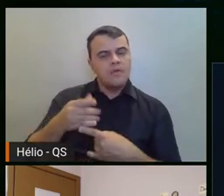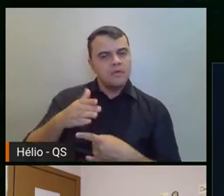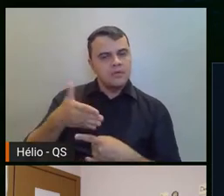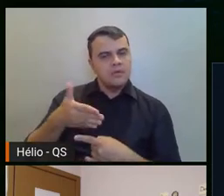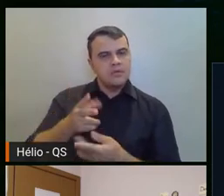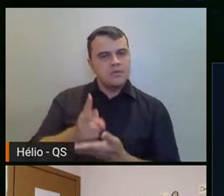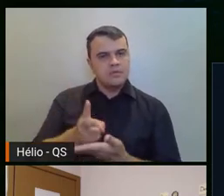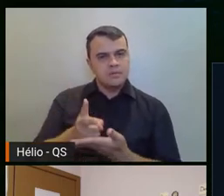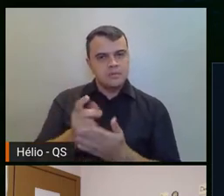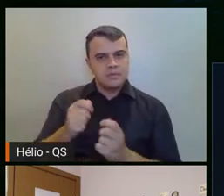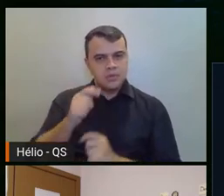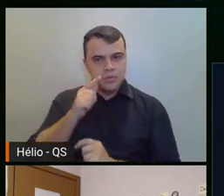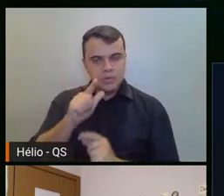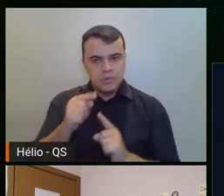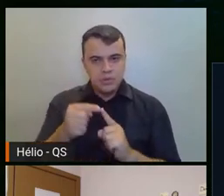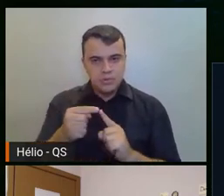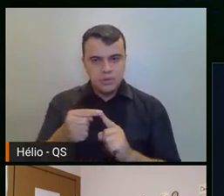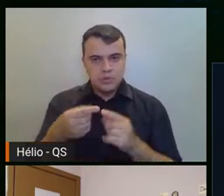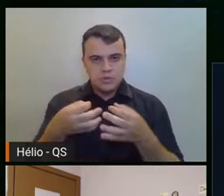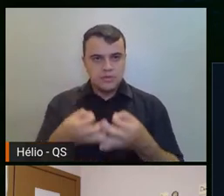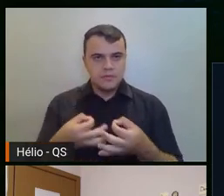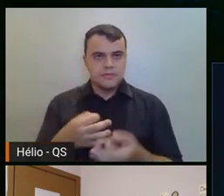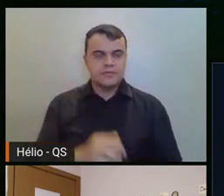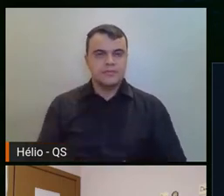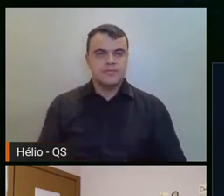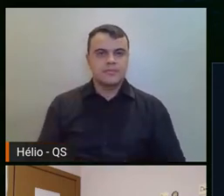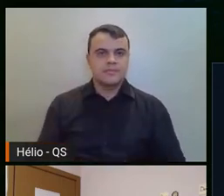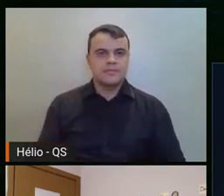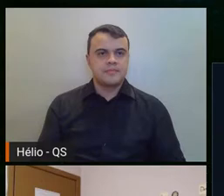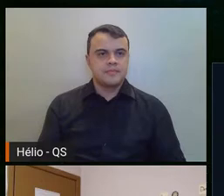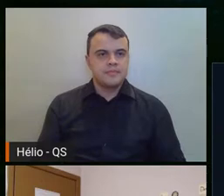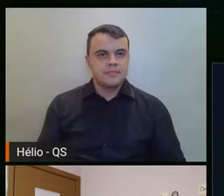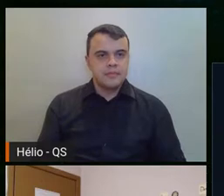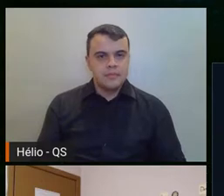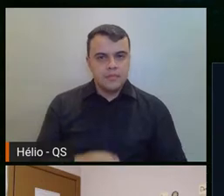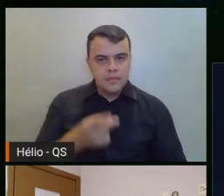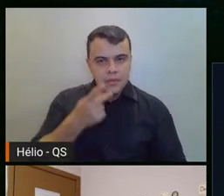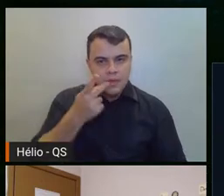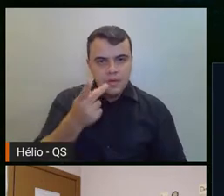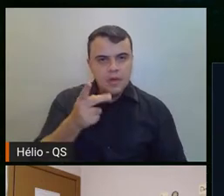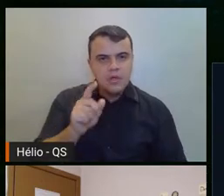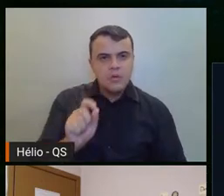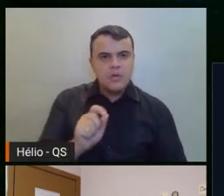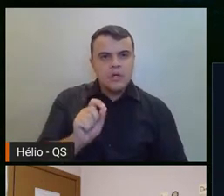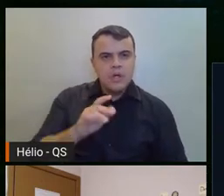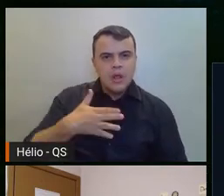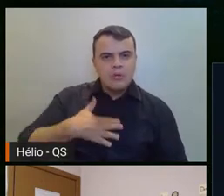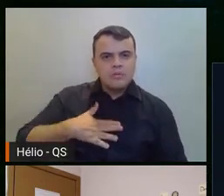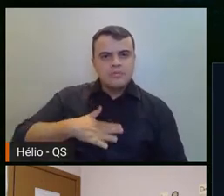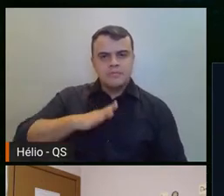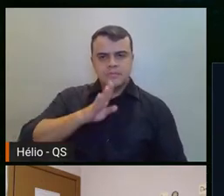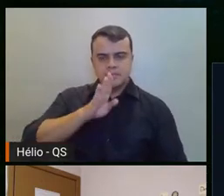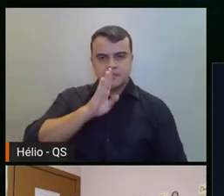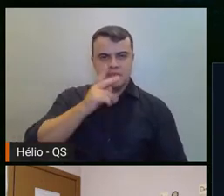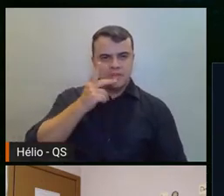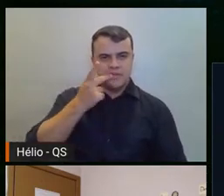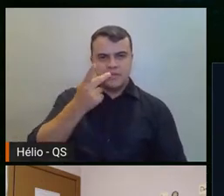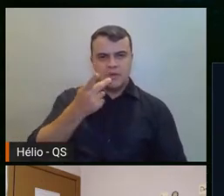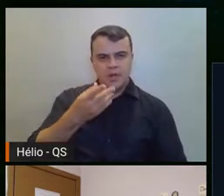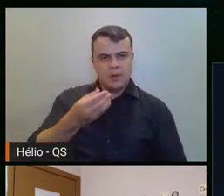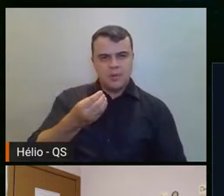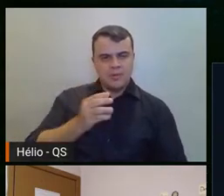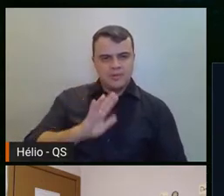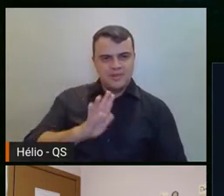a gente poder alcançar junto esses objetivos aí e só pegando aqui a fala tô quietinha aqui porque o pessoal fala que eu falo muito eu tô